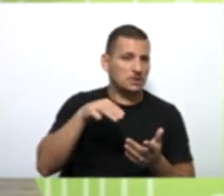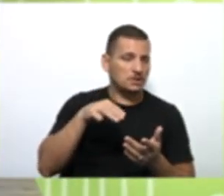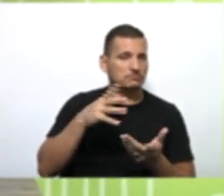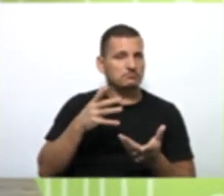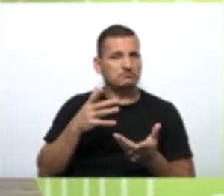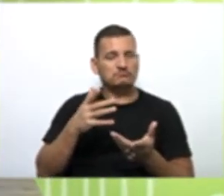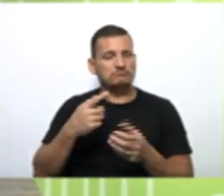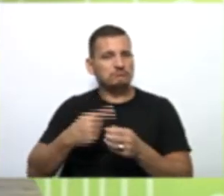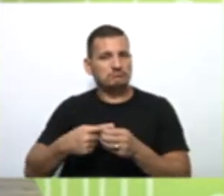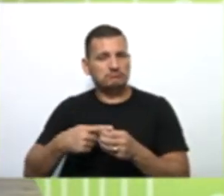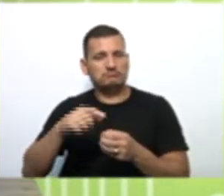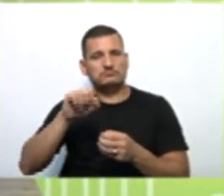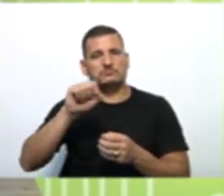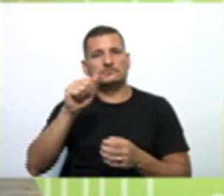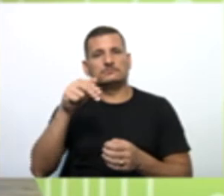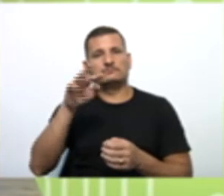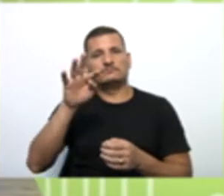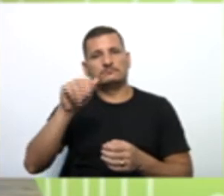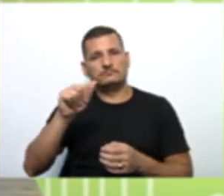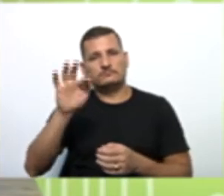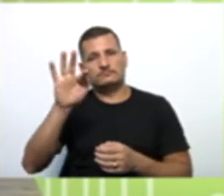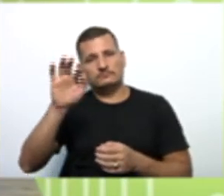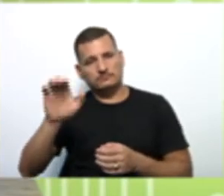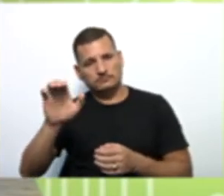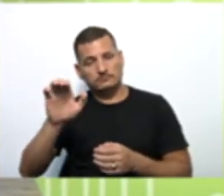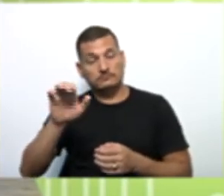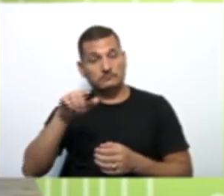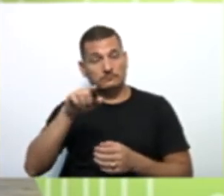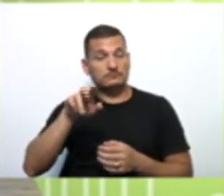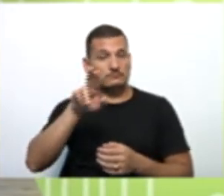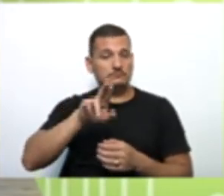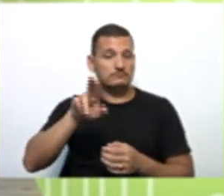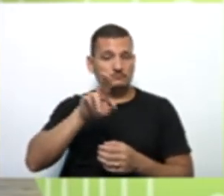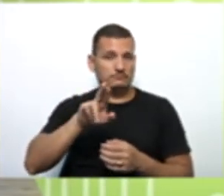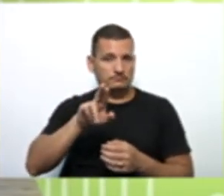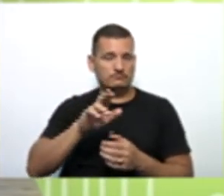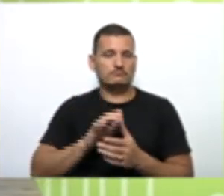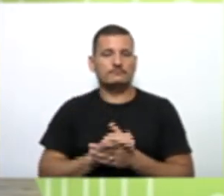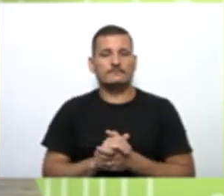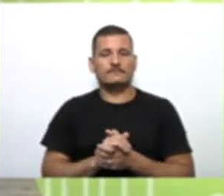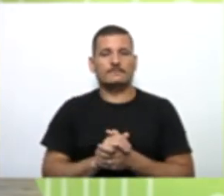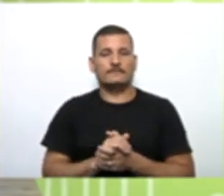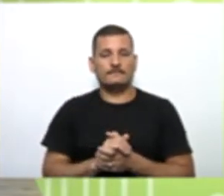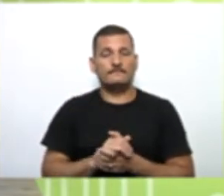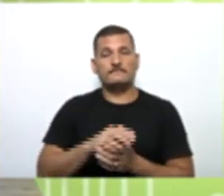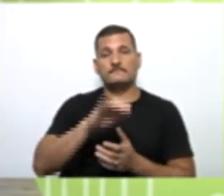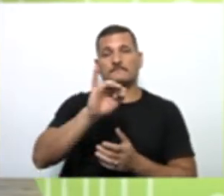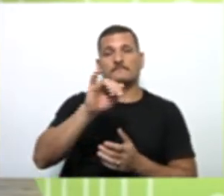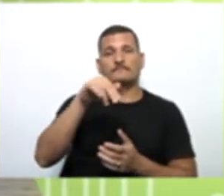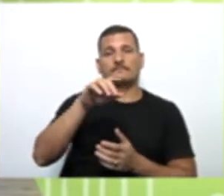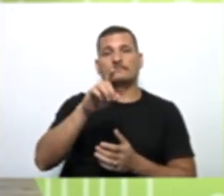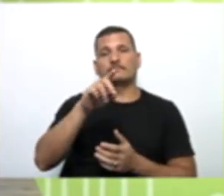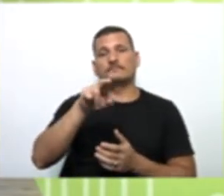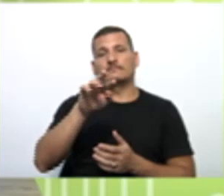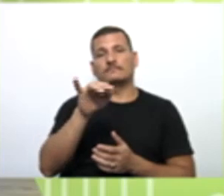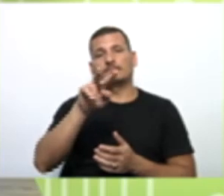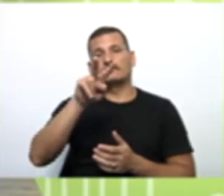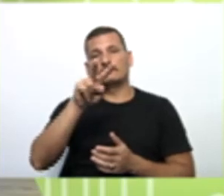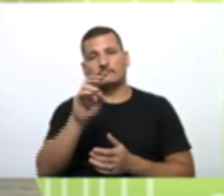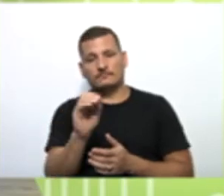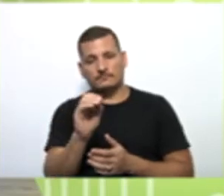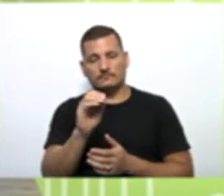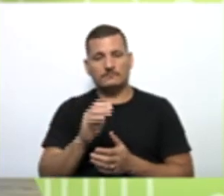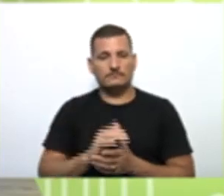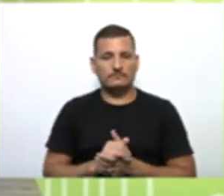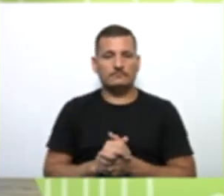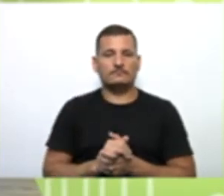Fé? Então, você vai usar uma generalidade para uma especificidade. E o indutivo é o contrário. Eu parto de